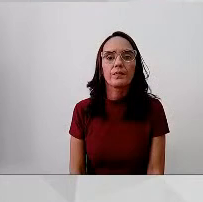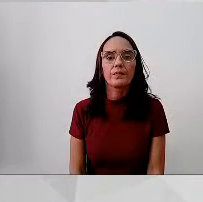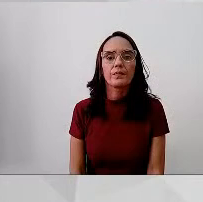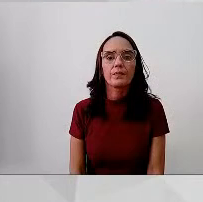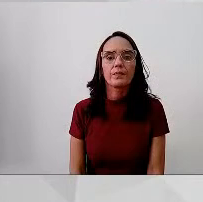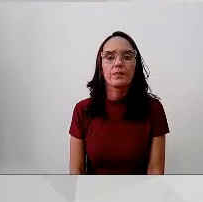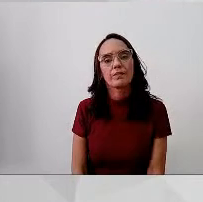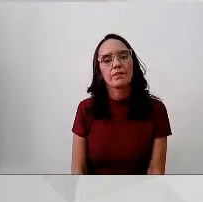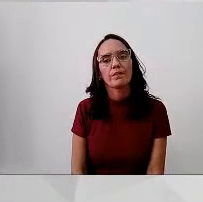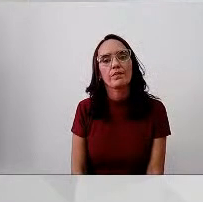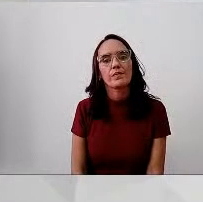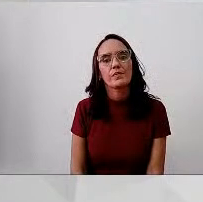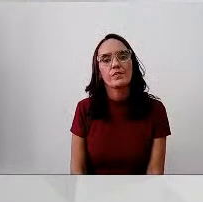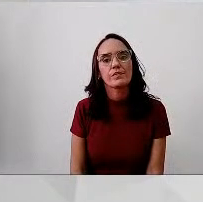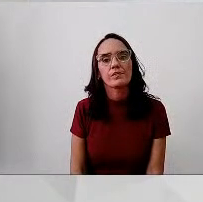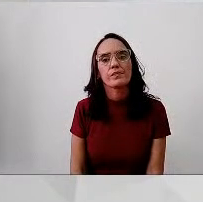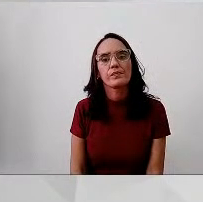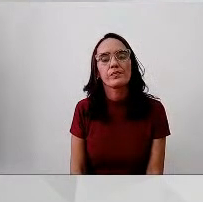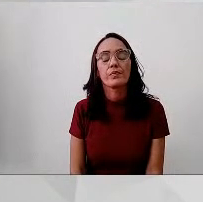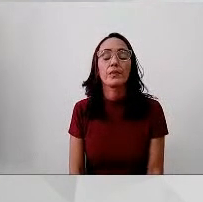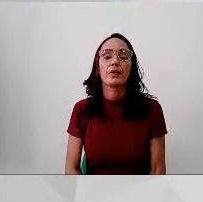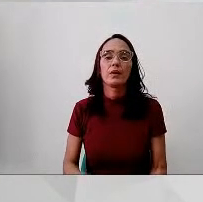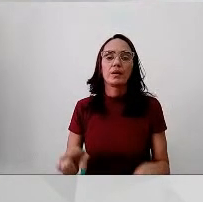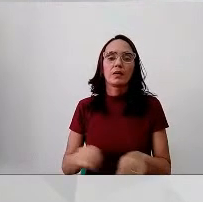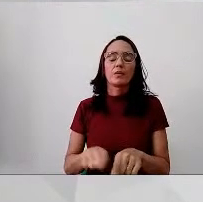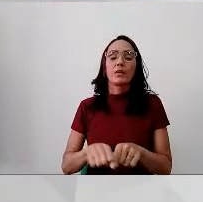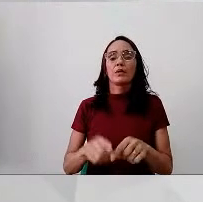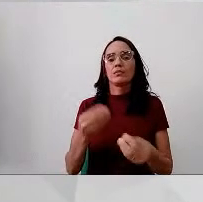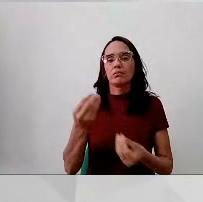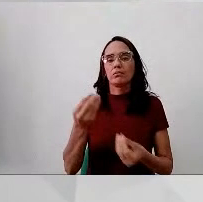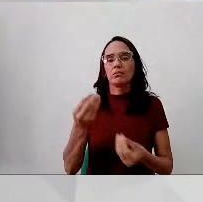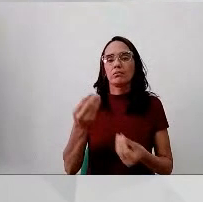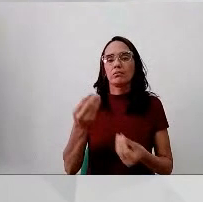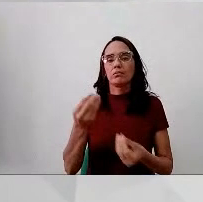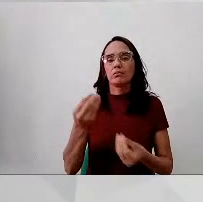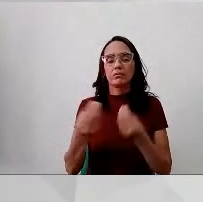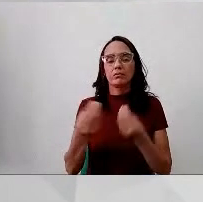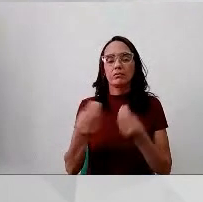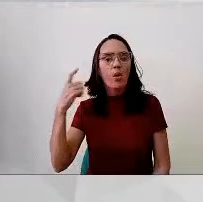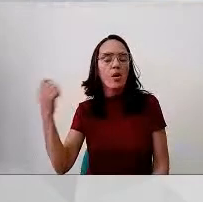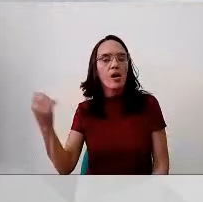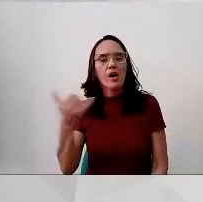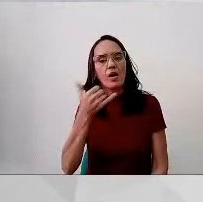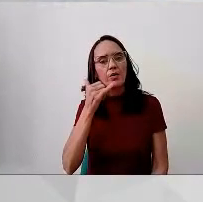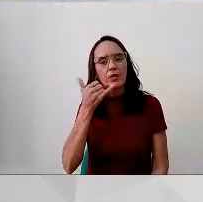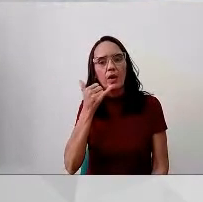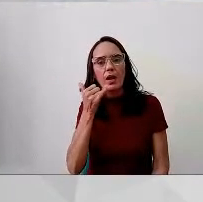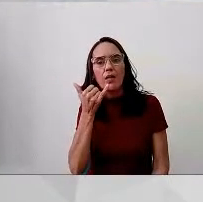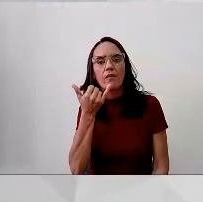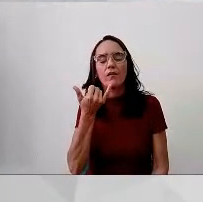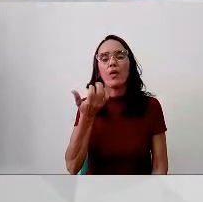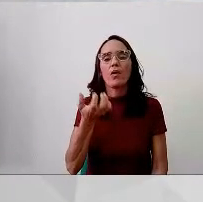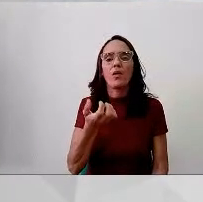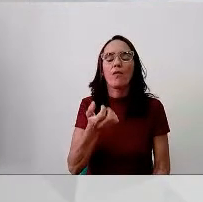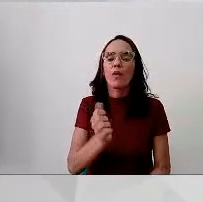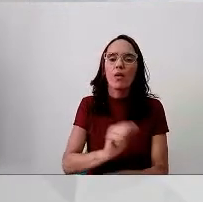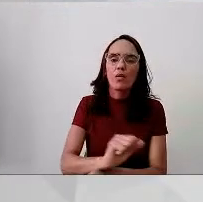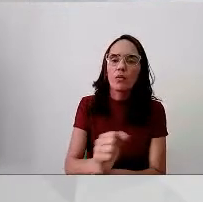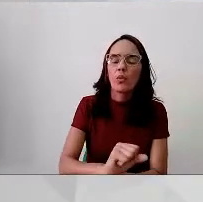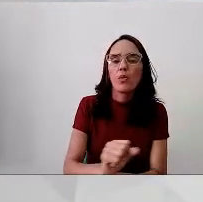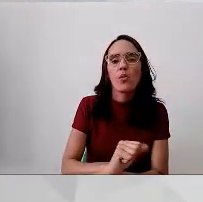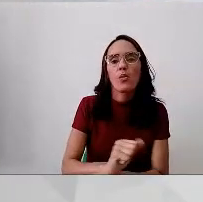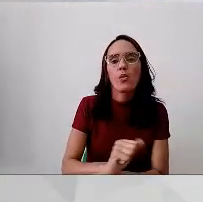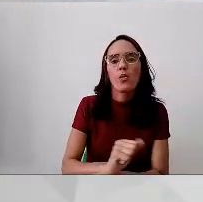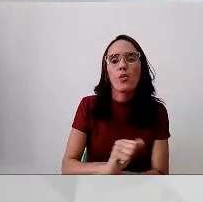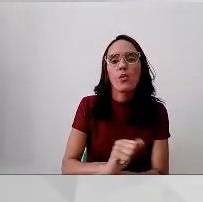do telefone. Bem, naquela época era som do carro, né? Então, o som da vitrola, né? Não sei se